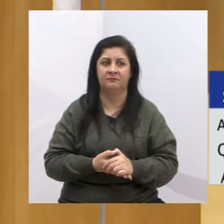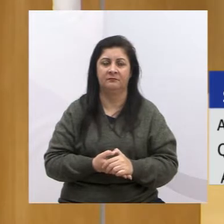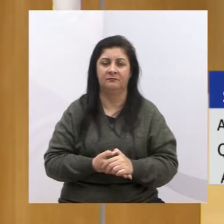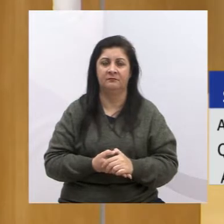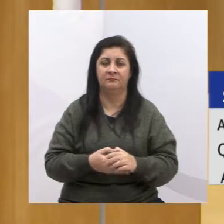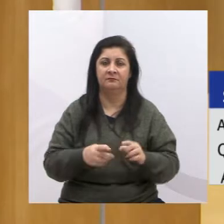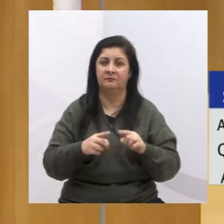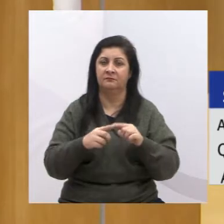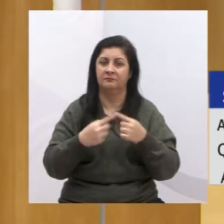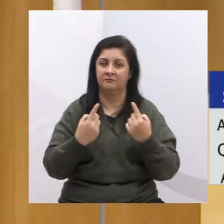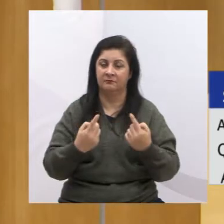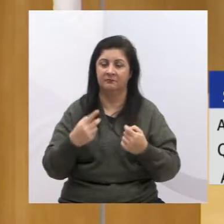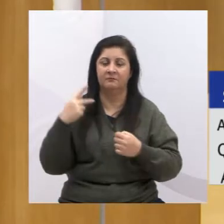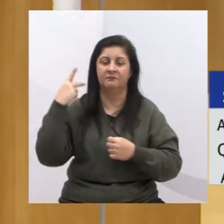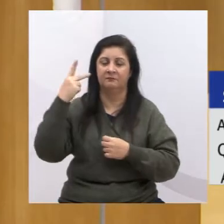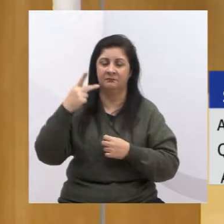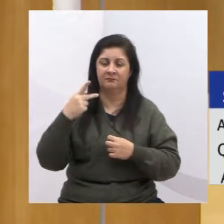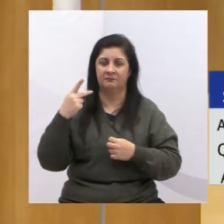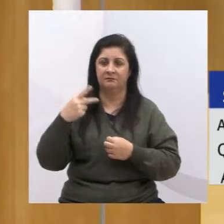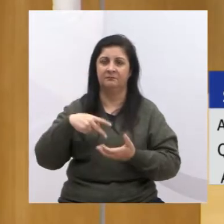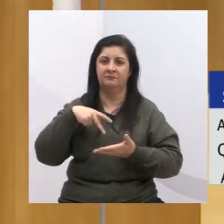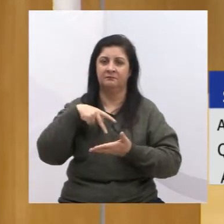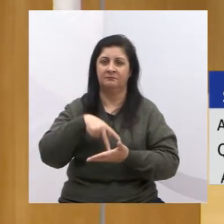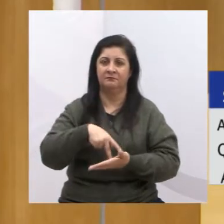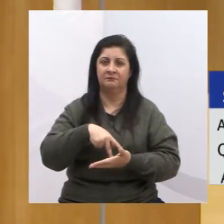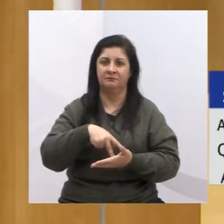Mas nós, vereadores, estamos aqui para isso.